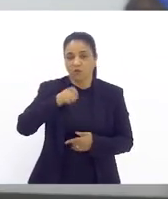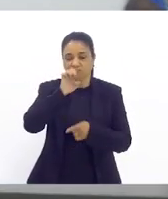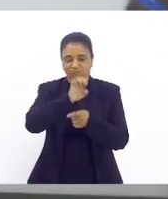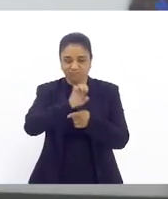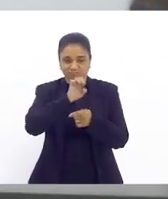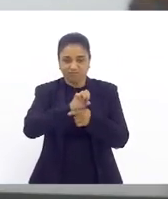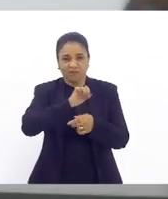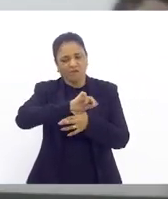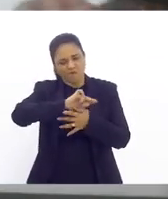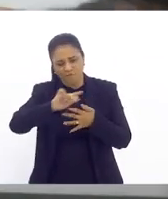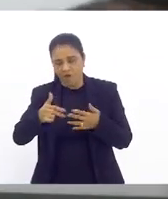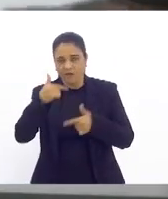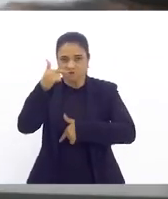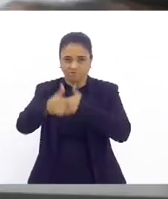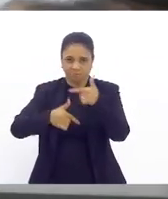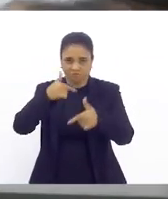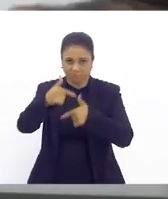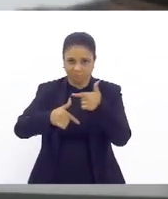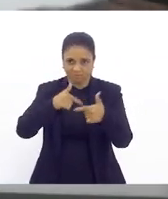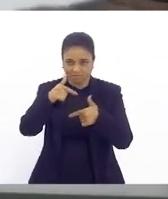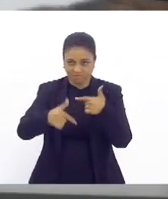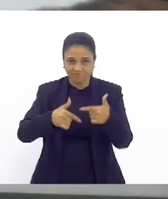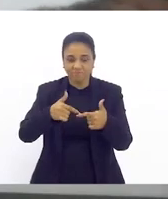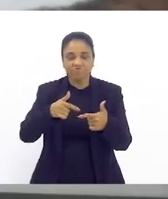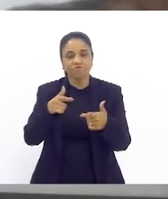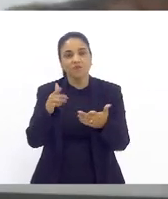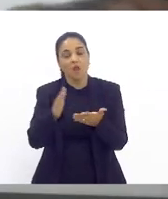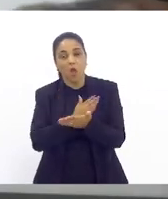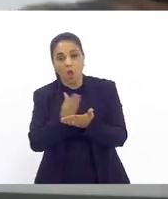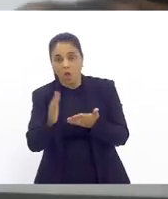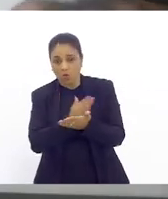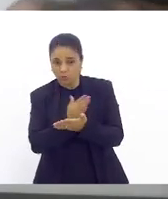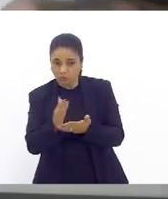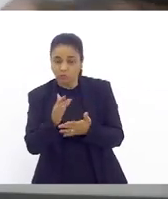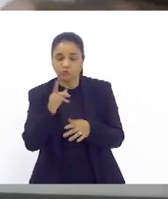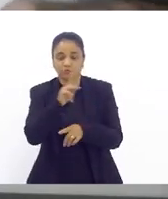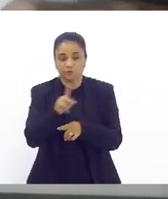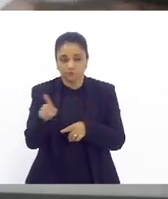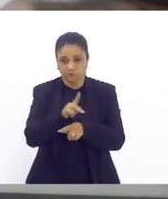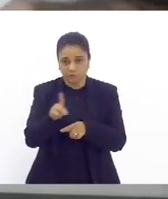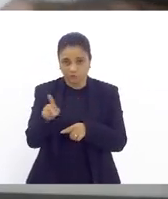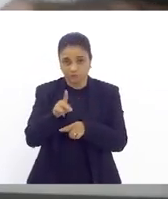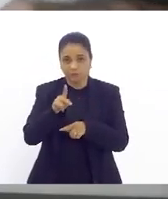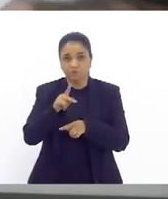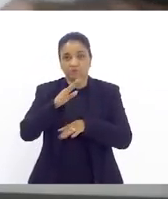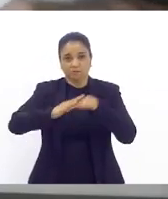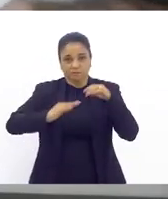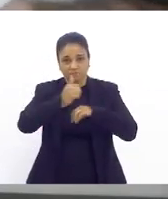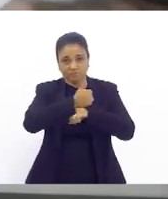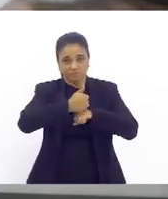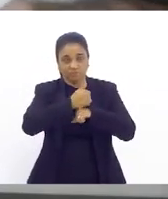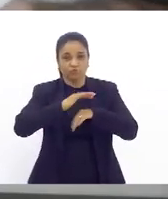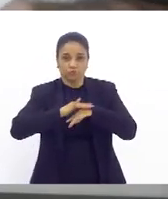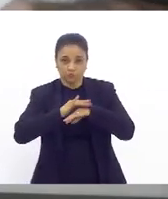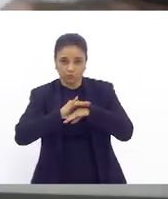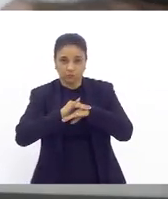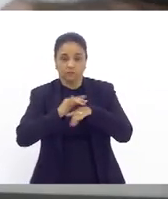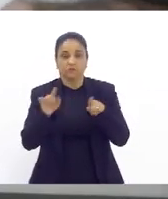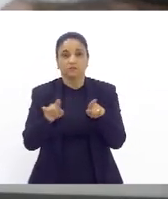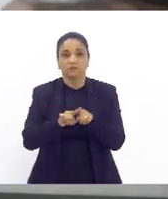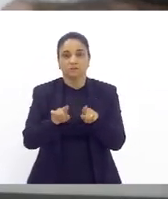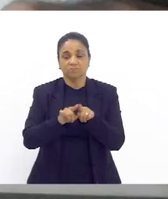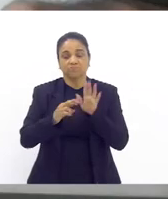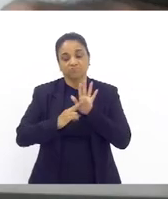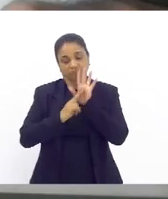atividades infelizmente adoecidos e me pediram para comparecer aqui para estar representando